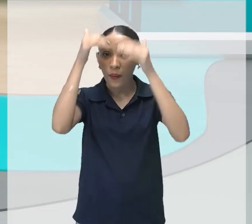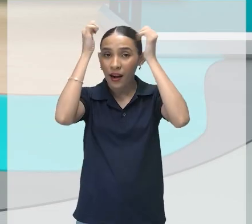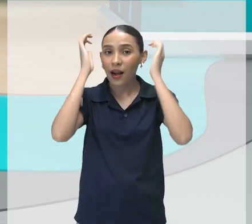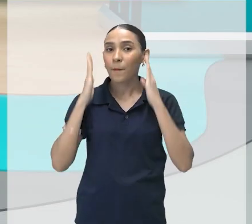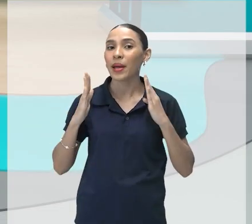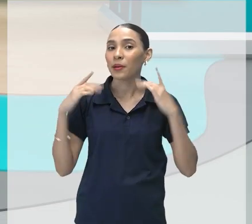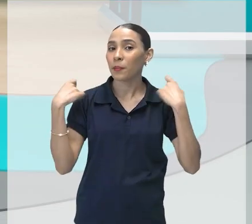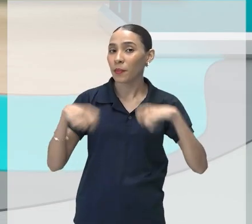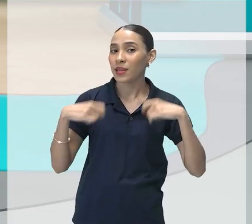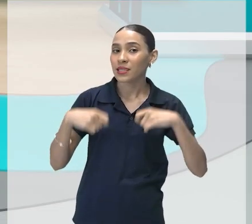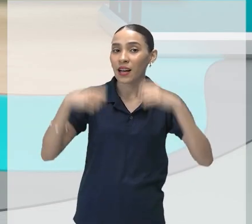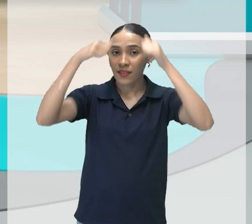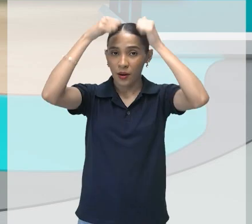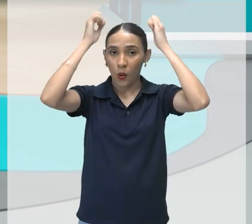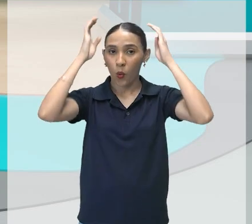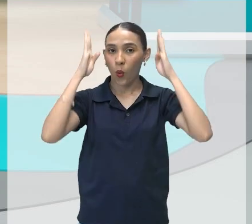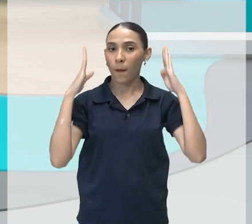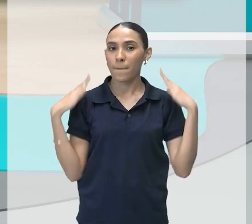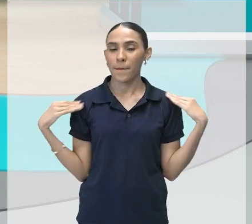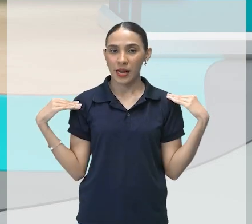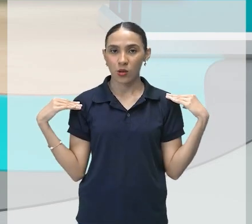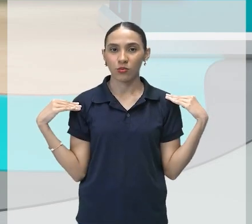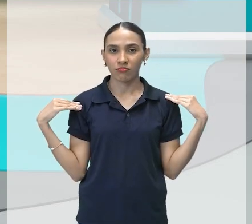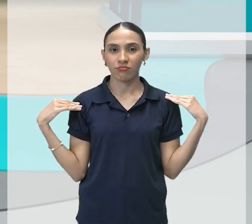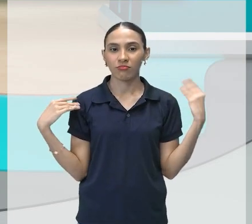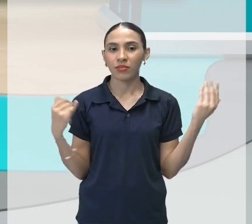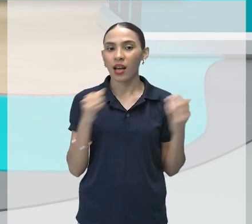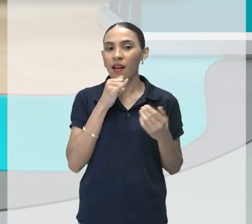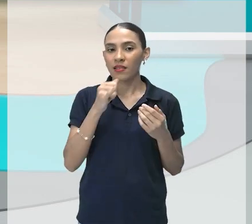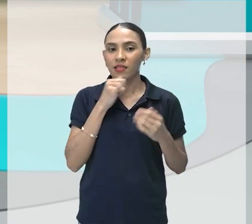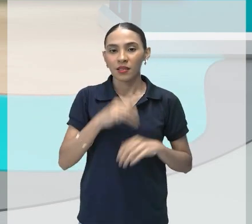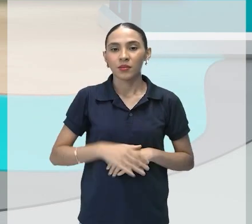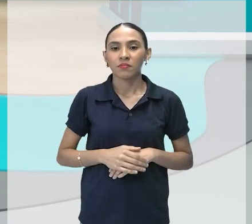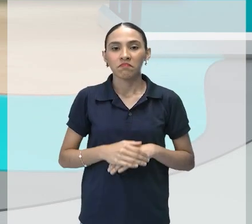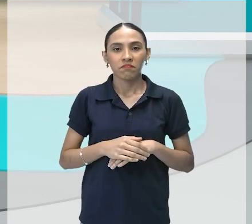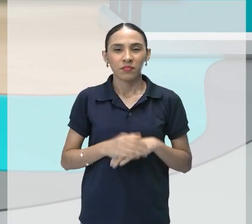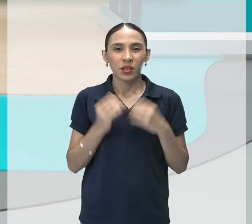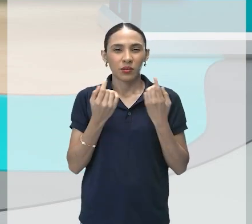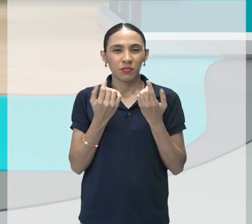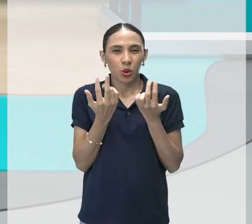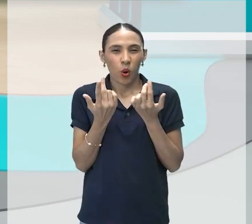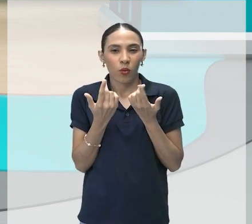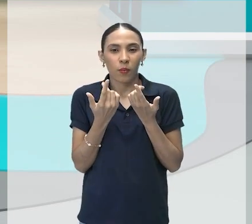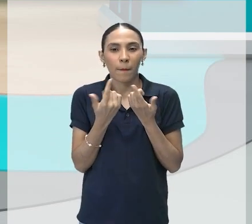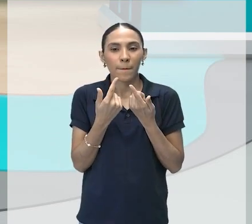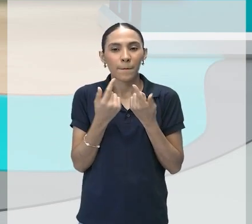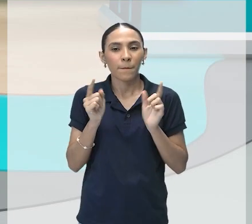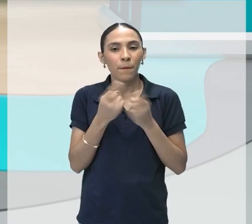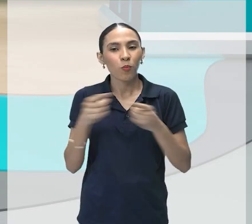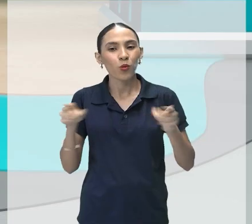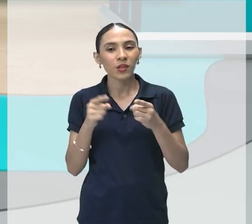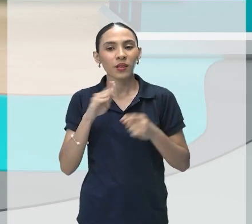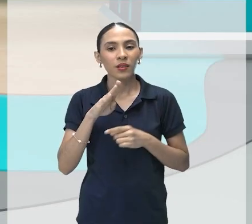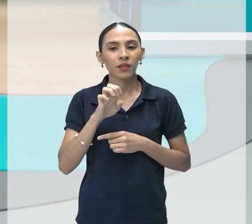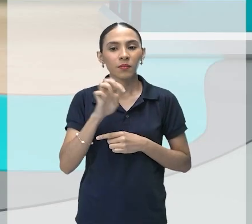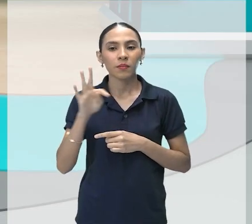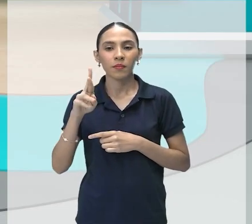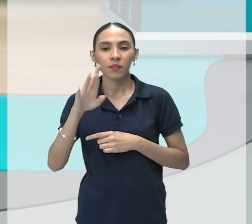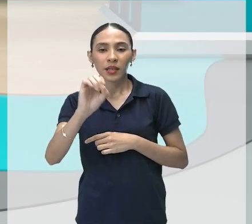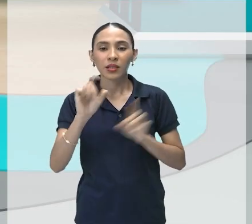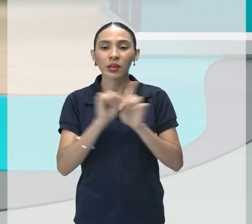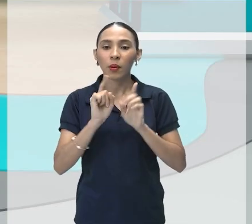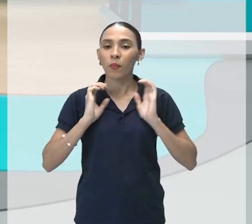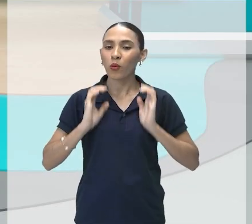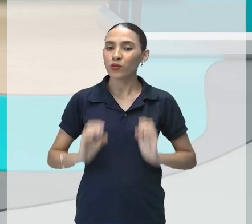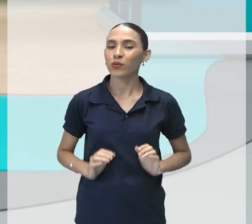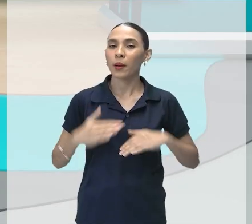cabelo deveria ser comprido, né? Como a banda Beatles, e a postura deveria ser a mais